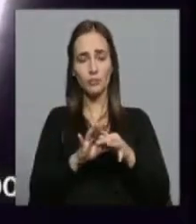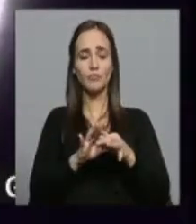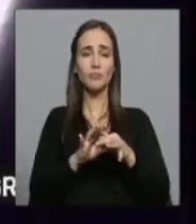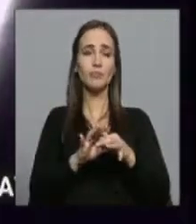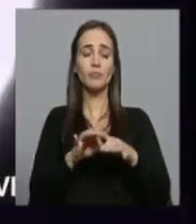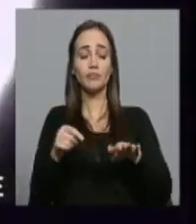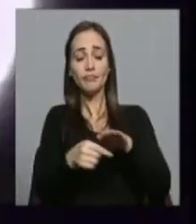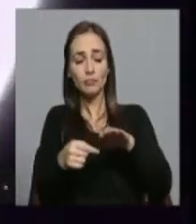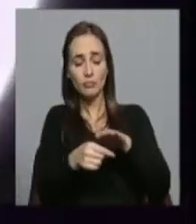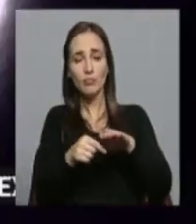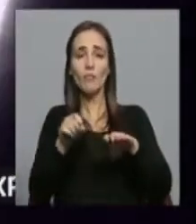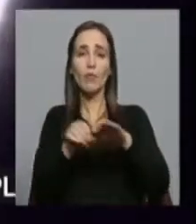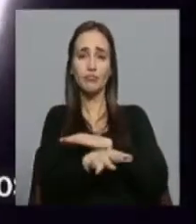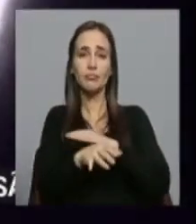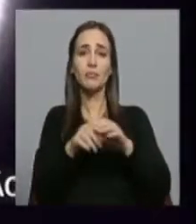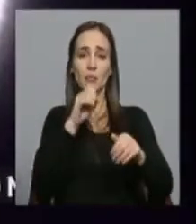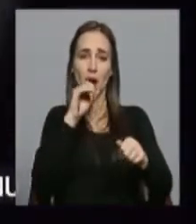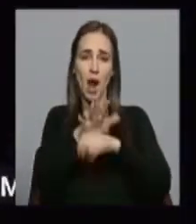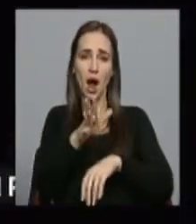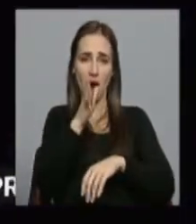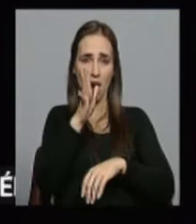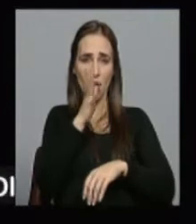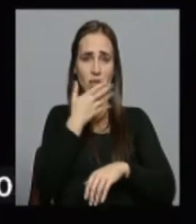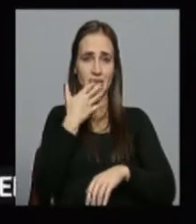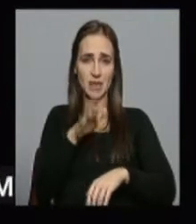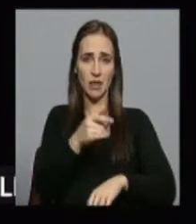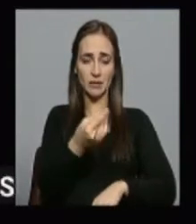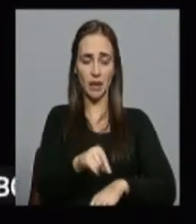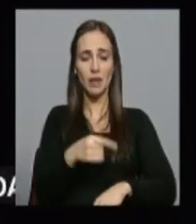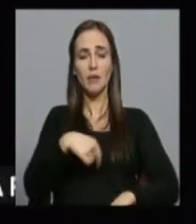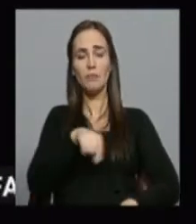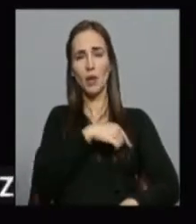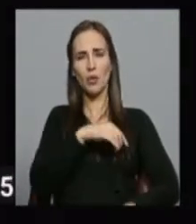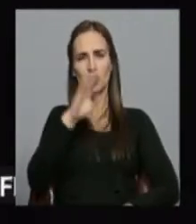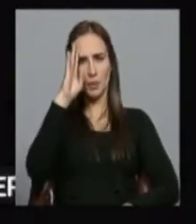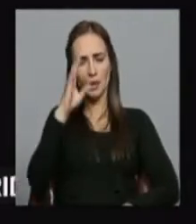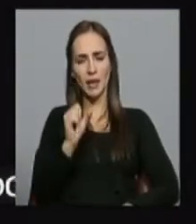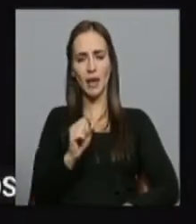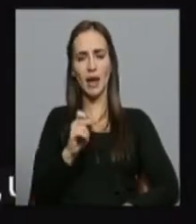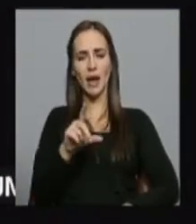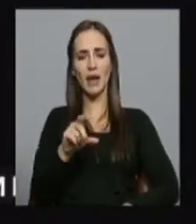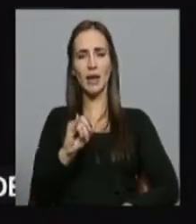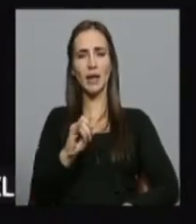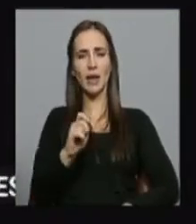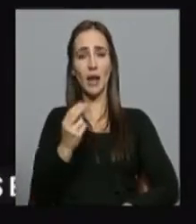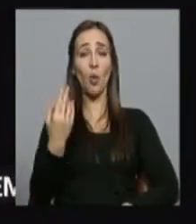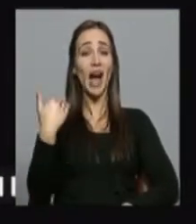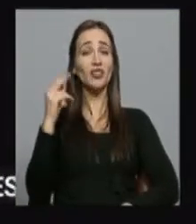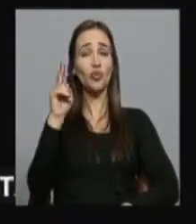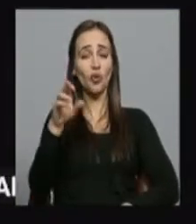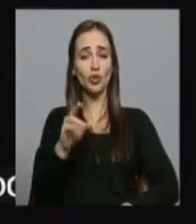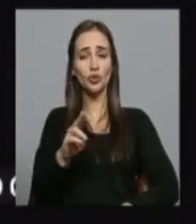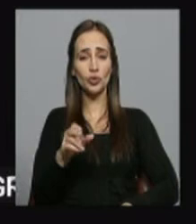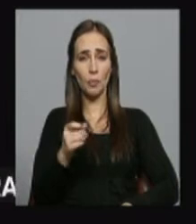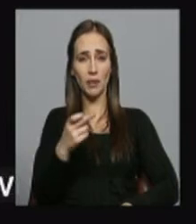suas superfícies. E, para termos uma pequena ideia, quando a sonda Galileu esteve em Júpiter, conseguiu ler em